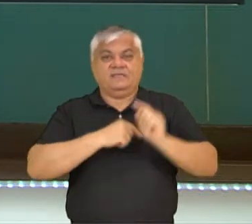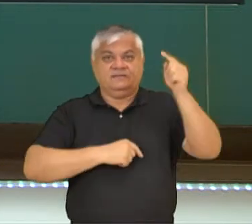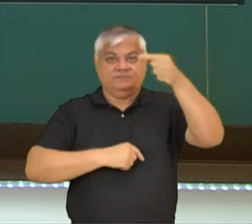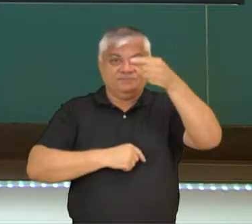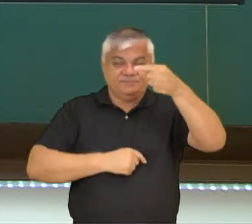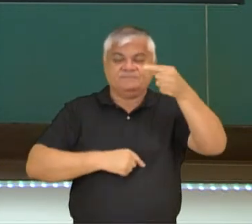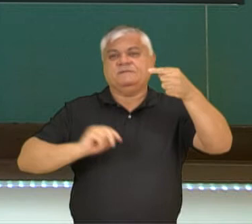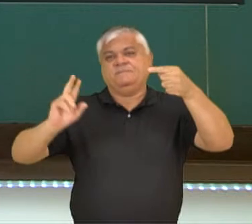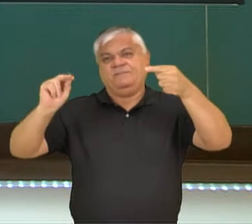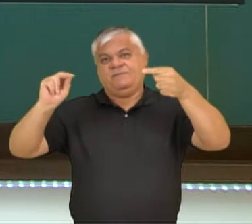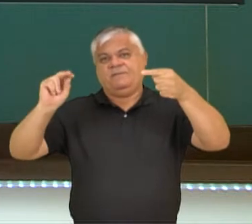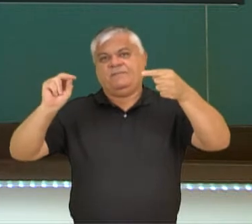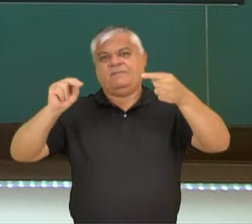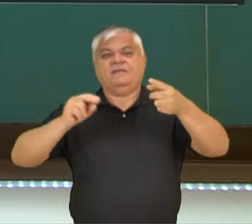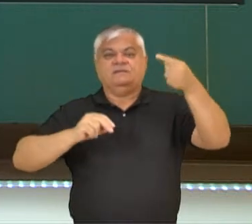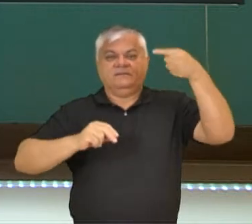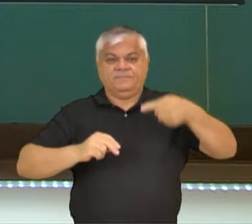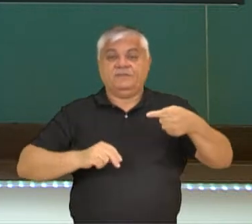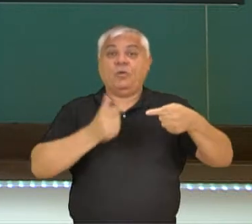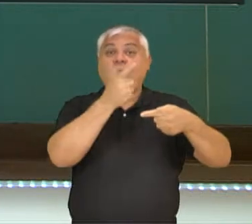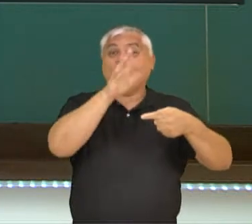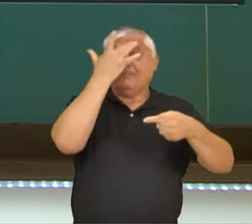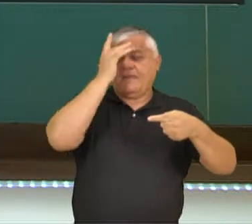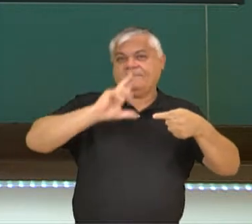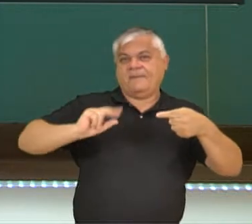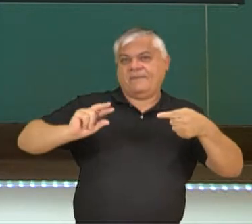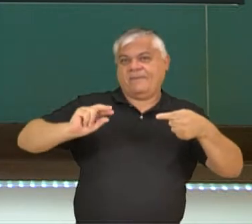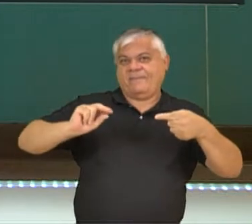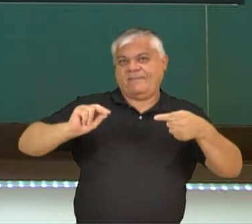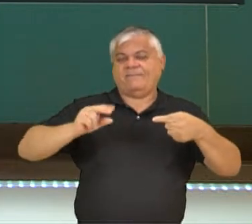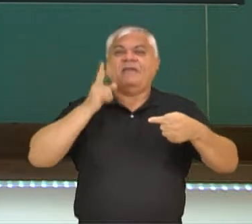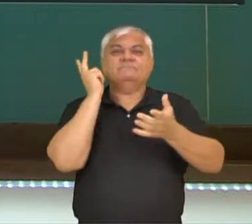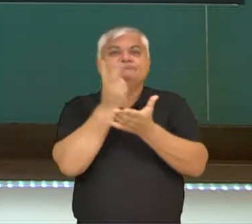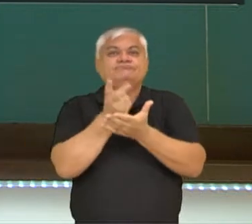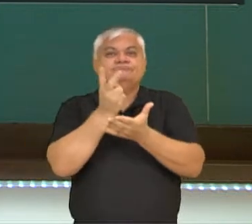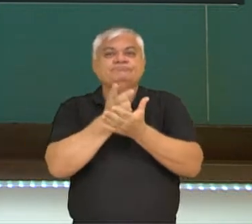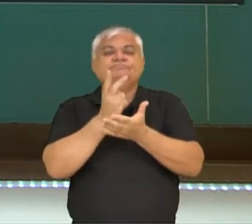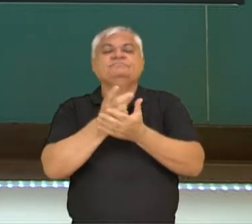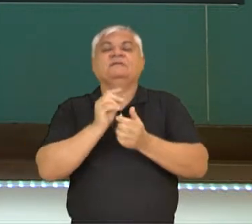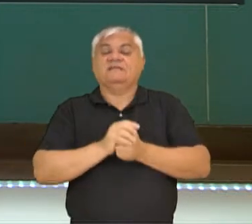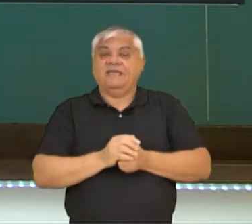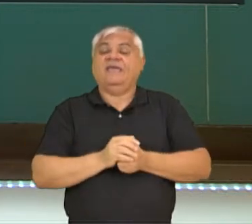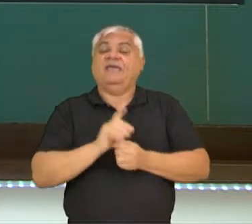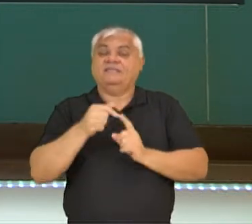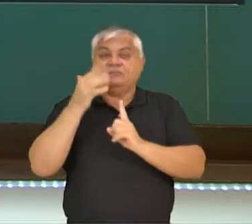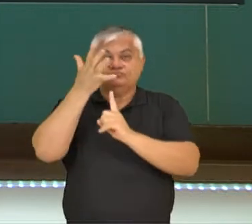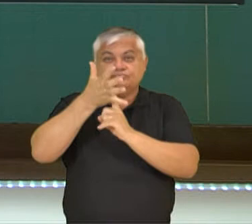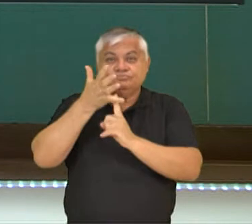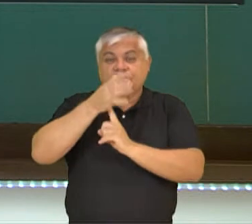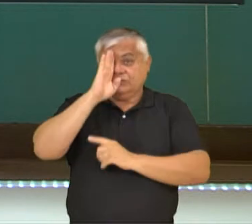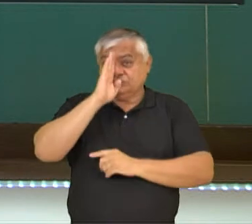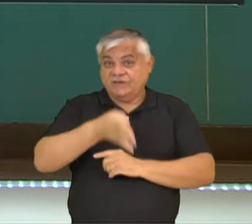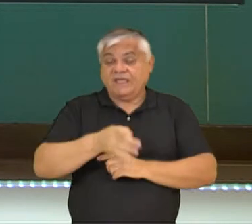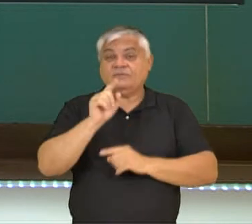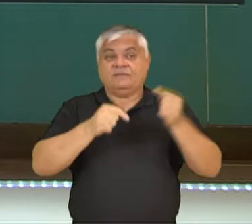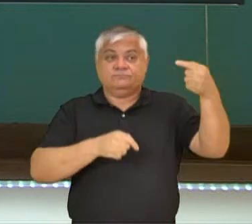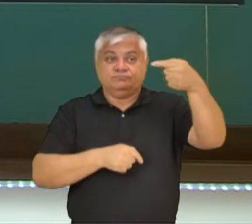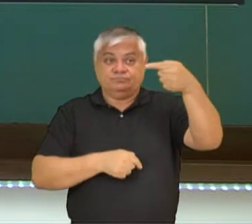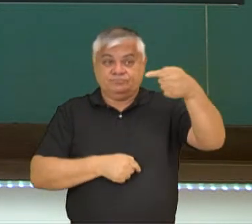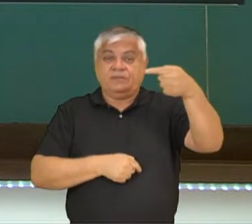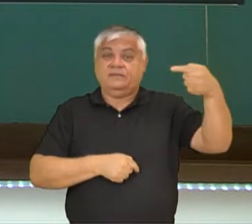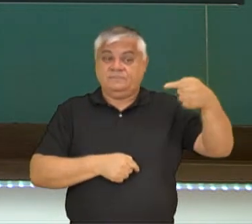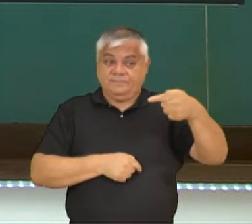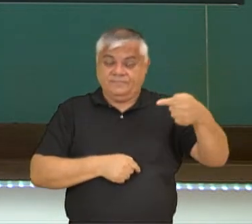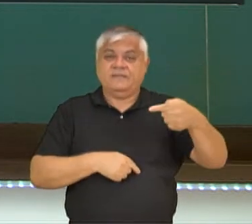as conversas, as falas dos personagens, que nós chamamos de discurso direto, através do sinal